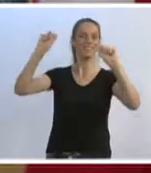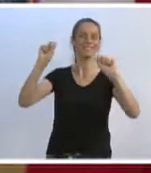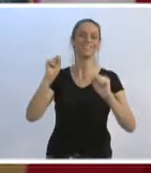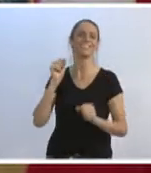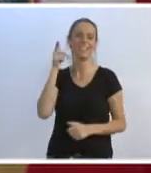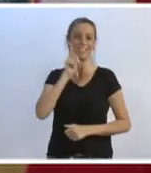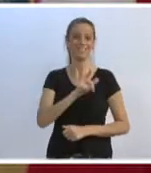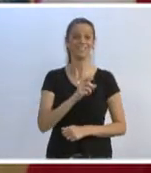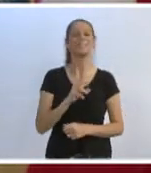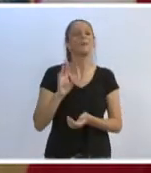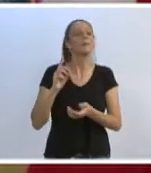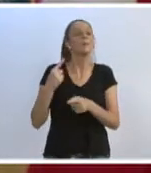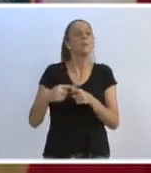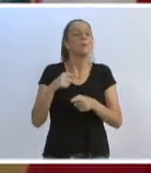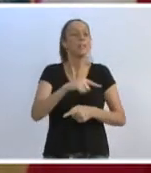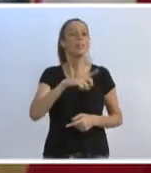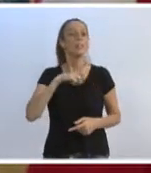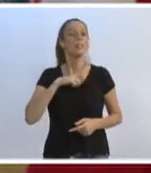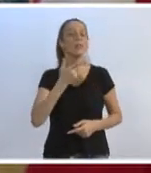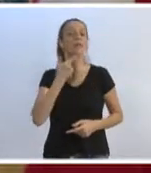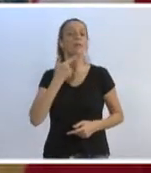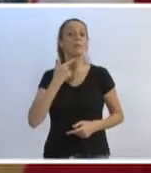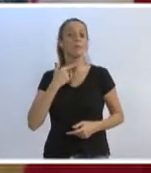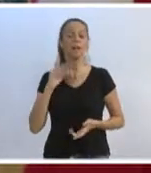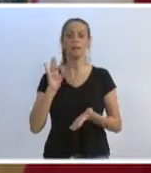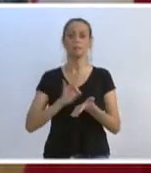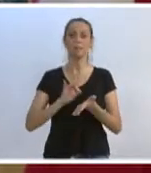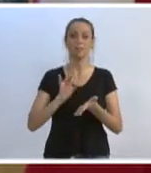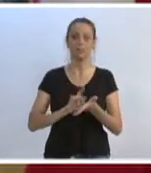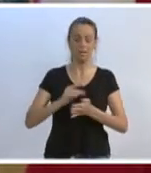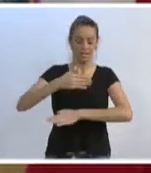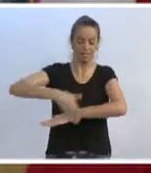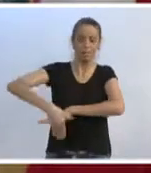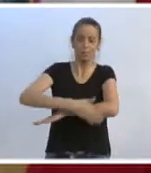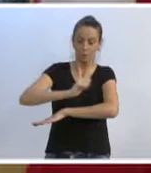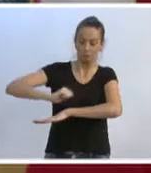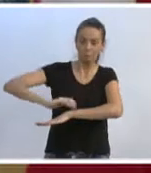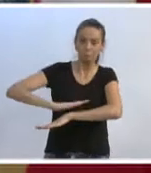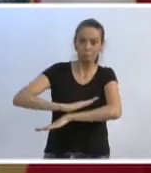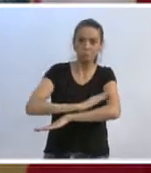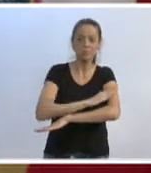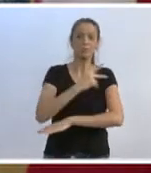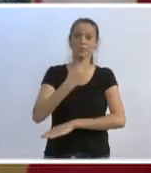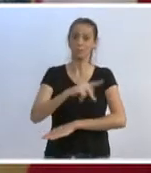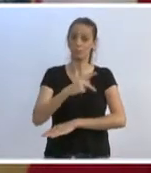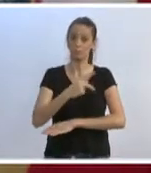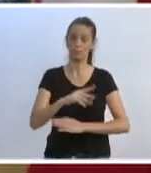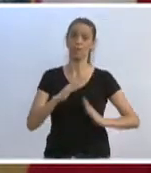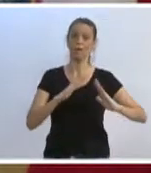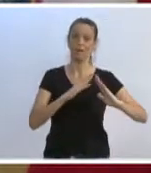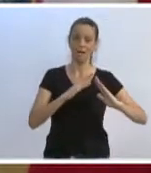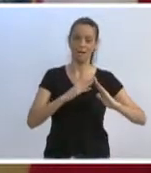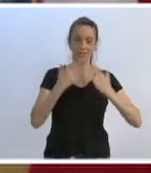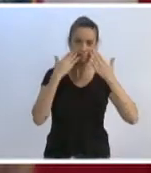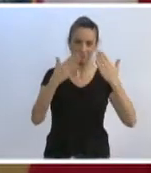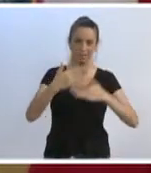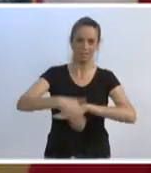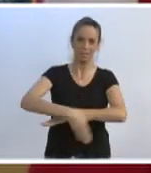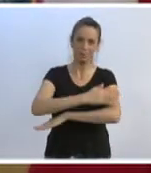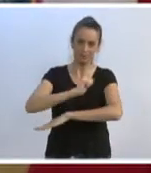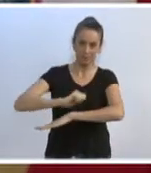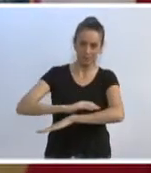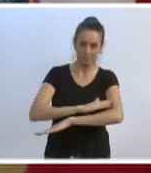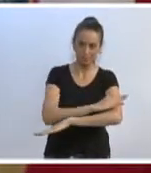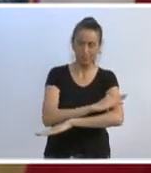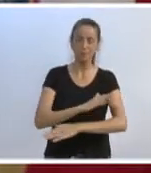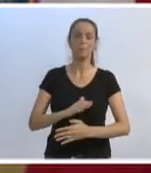de blumenau que tem intenção de estar fazendo as devidas pavimentações nas suas residências nas suas ruas